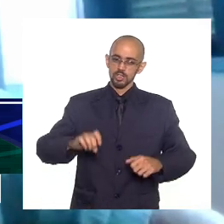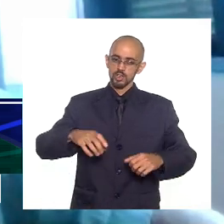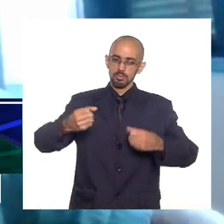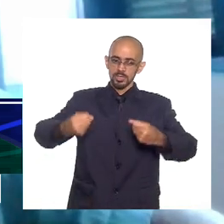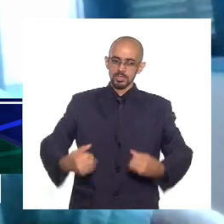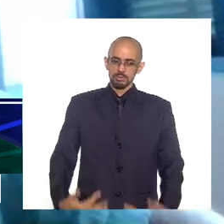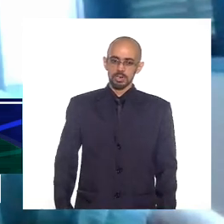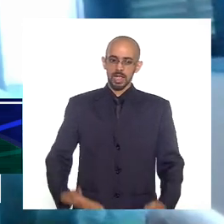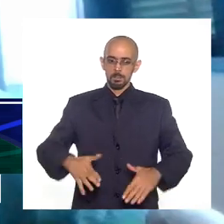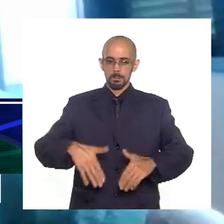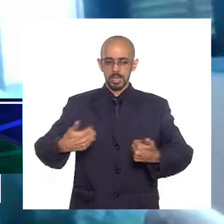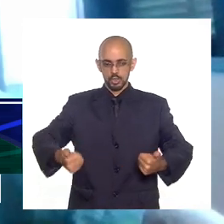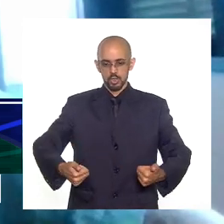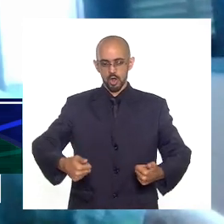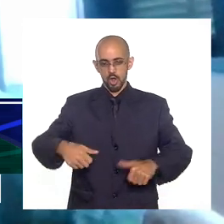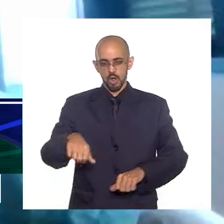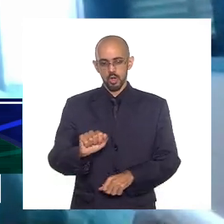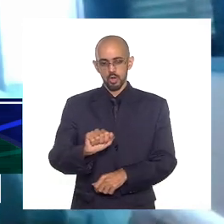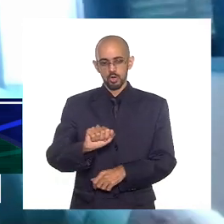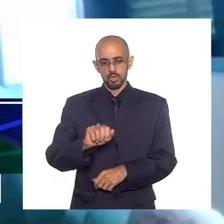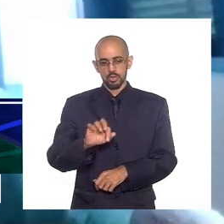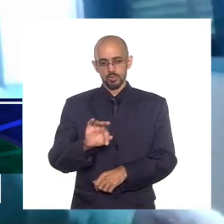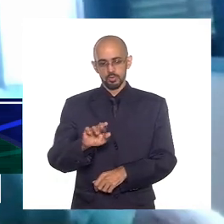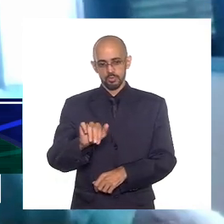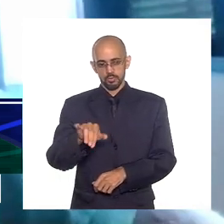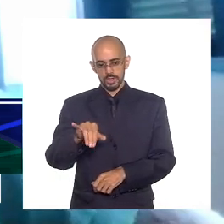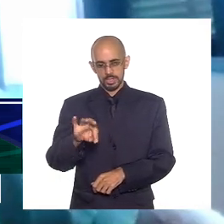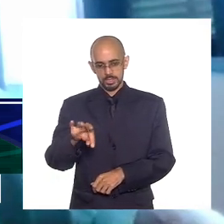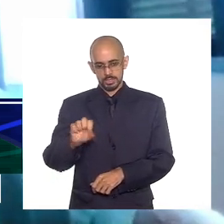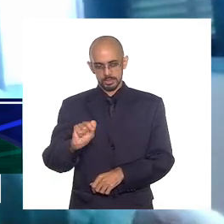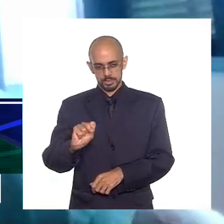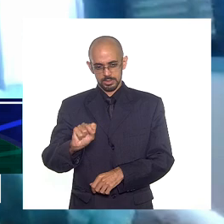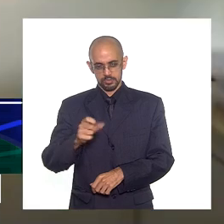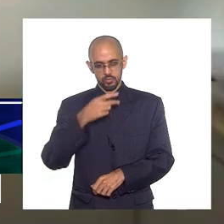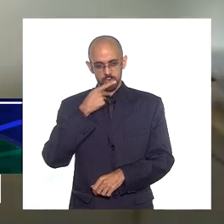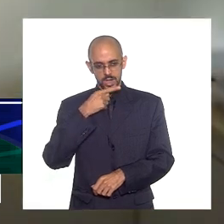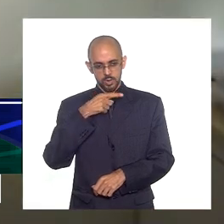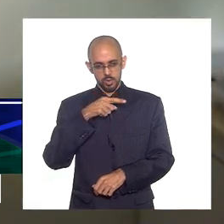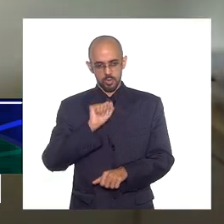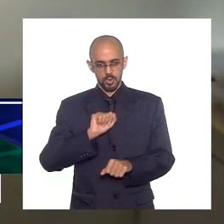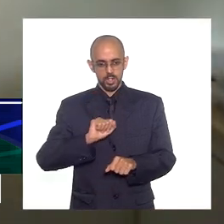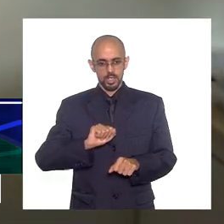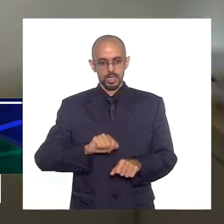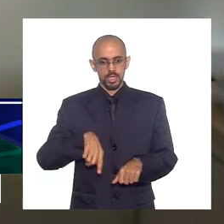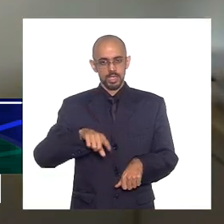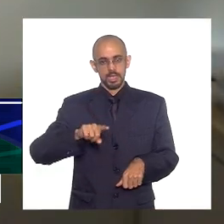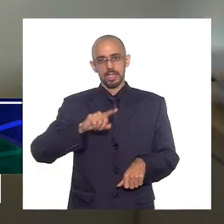o deputado Alexandre Freitas falou. Ele levantou que a lei